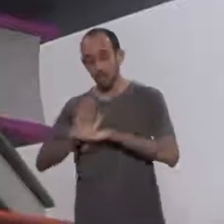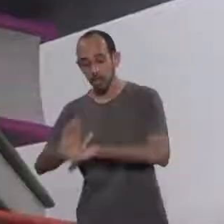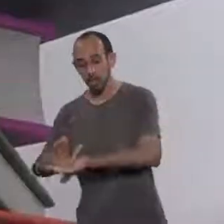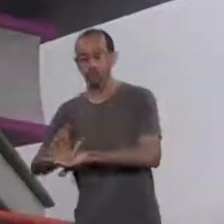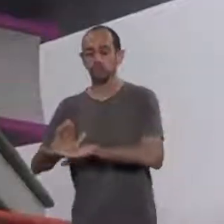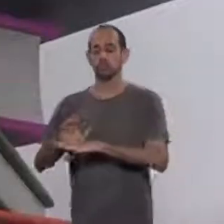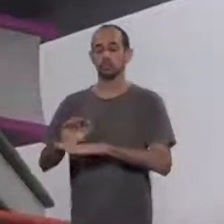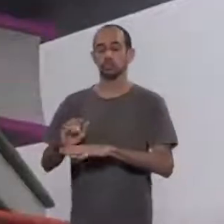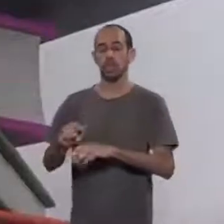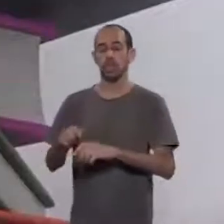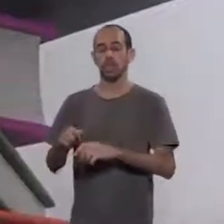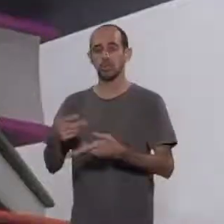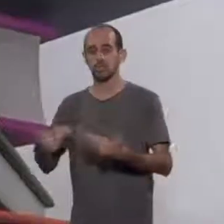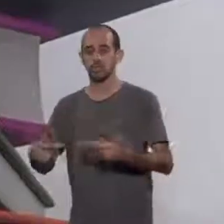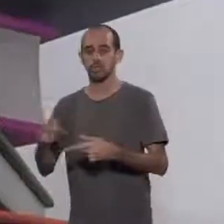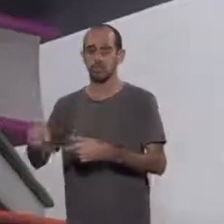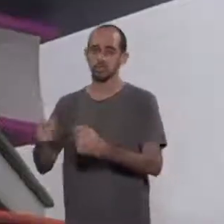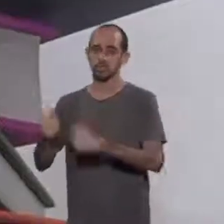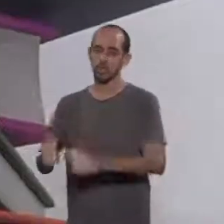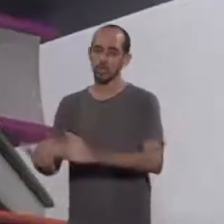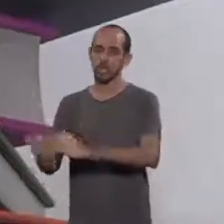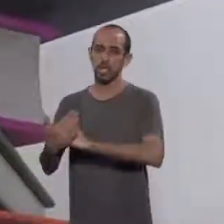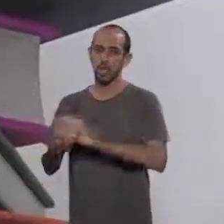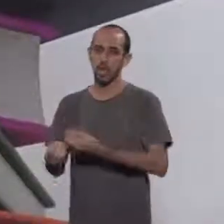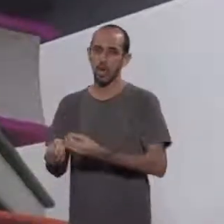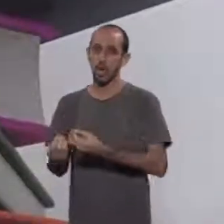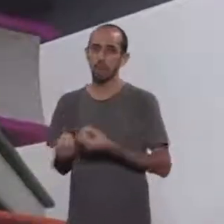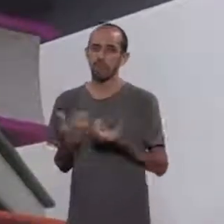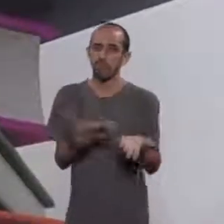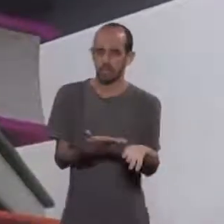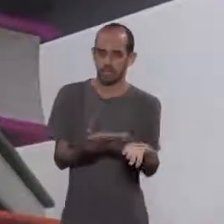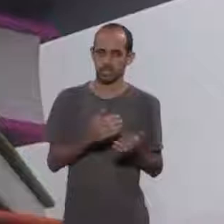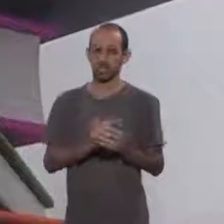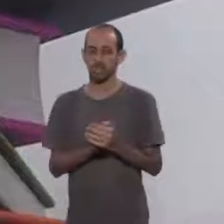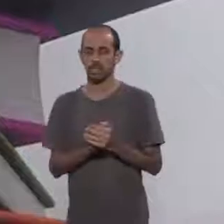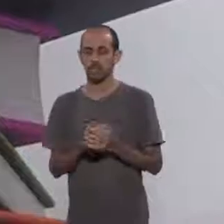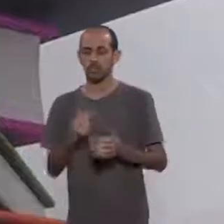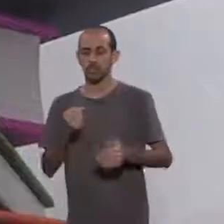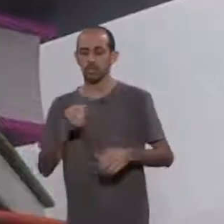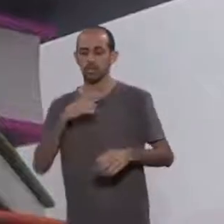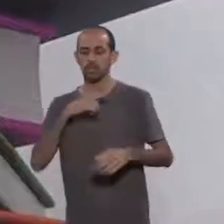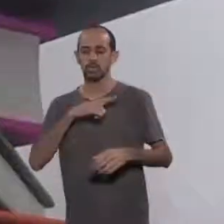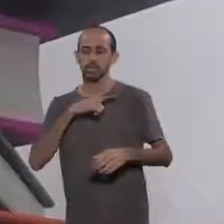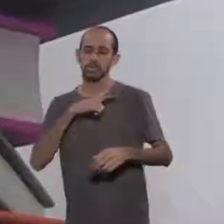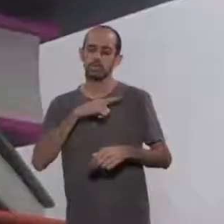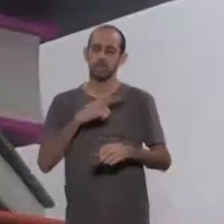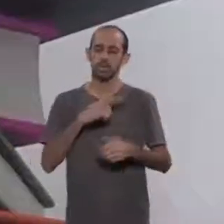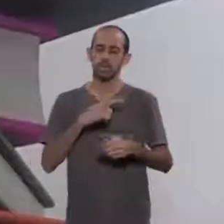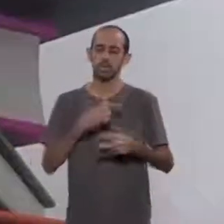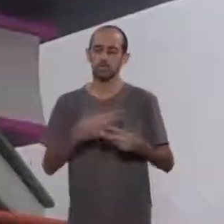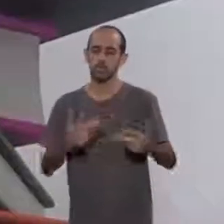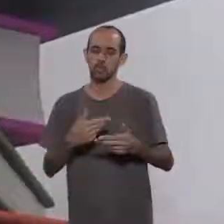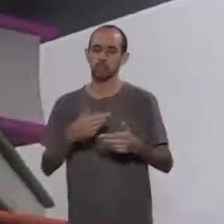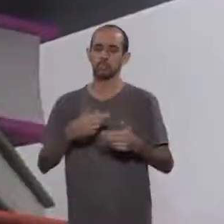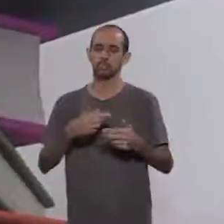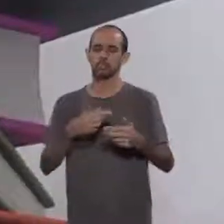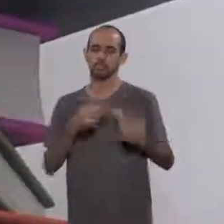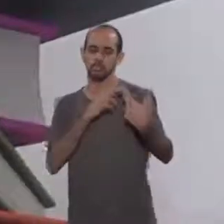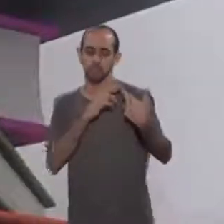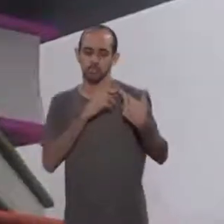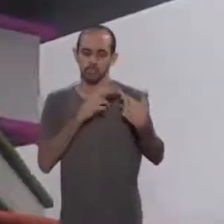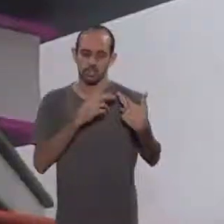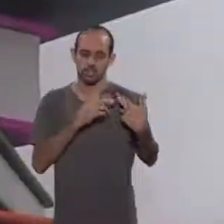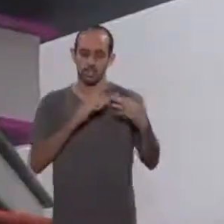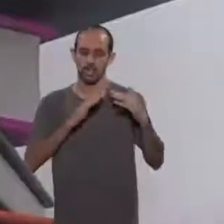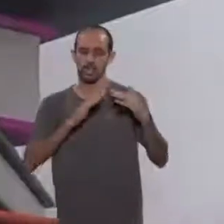nos oferecer também. E aí, quando às vezes você tem algumas demandas que já são próprias suas, que já vêm